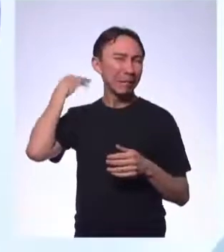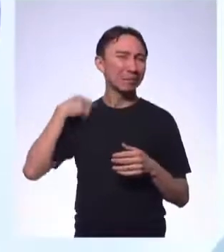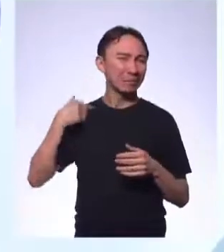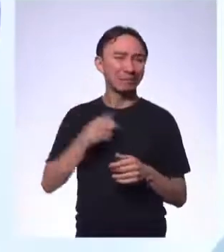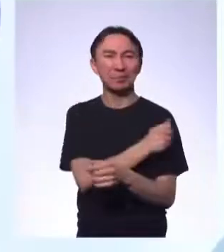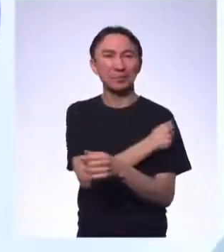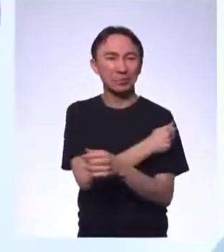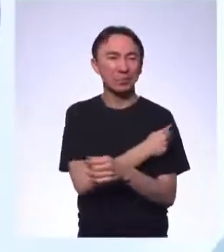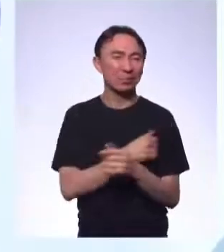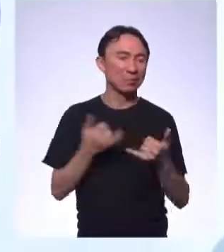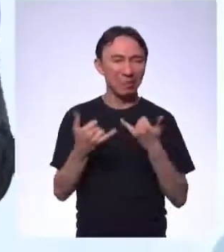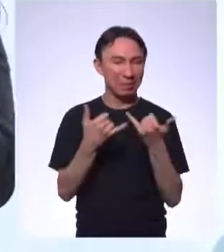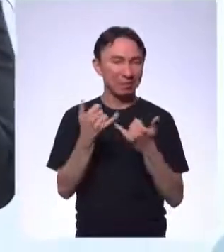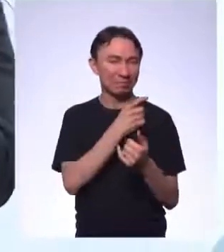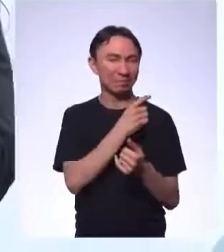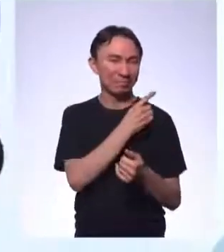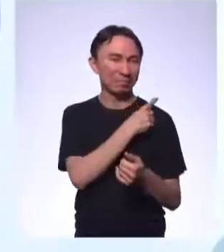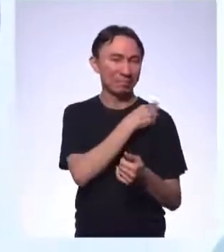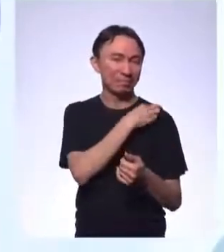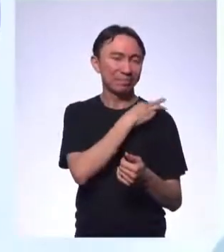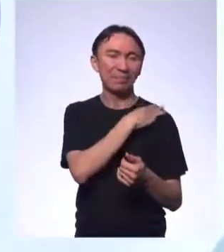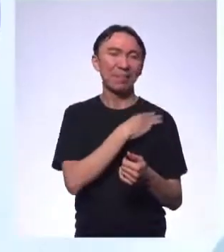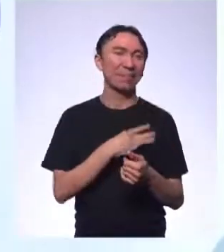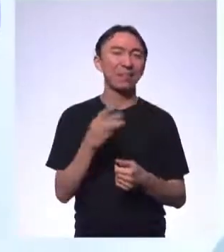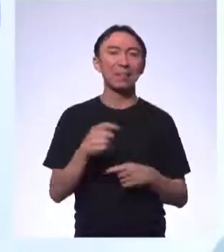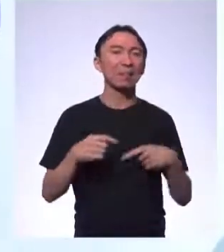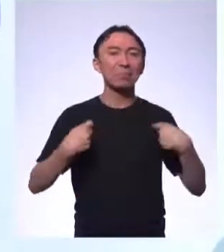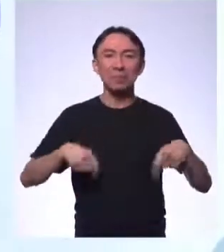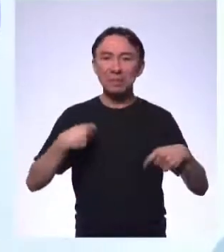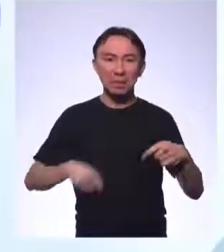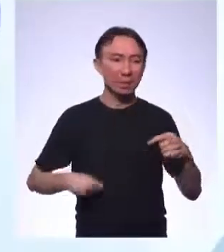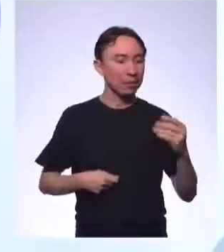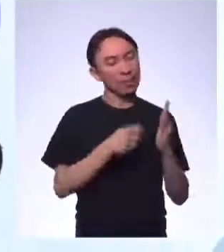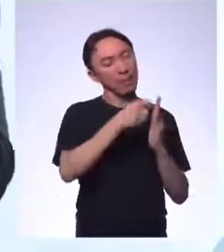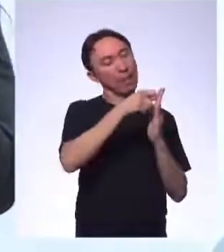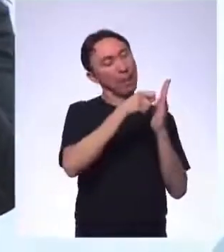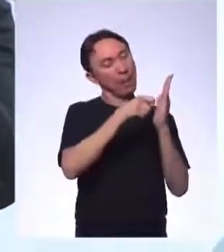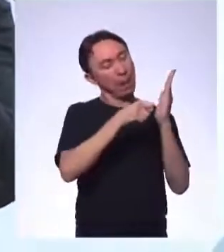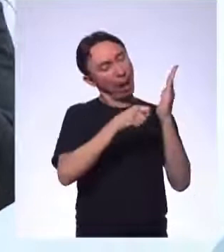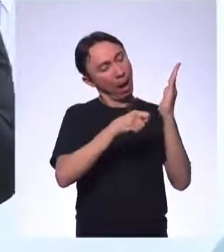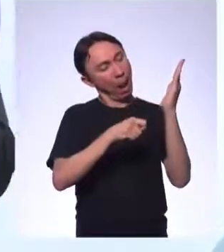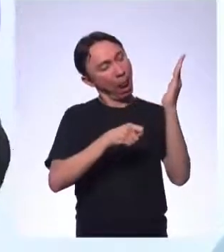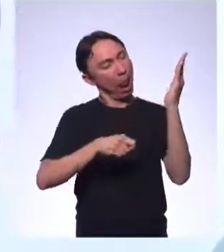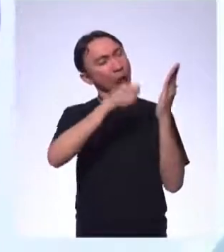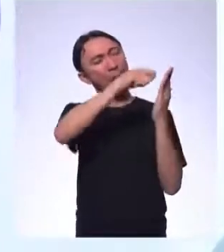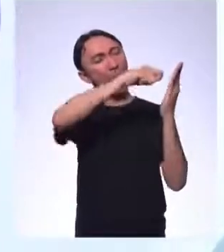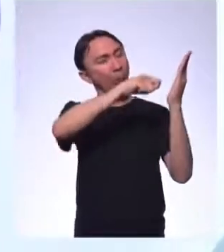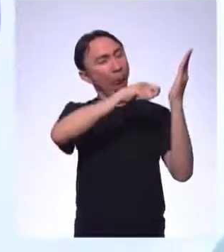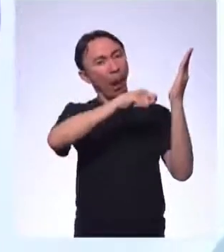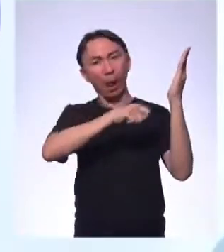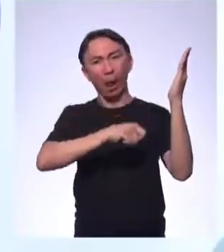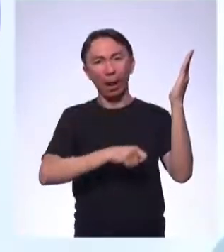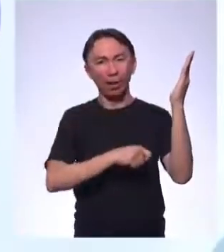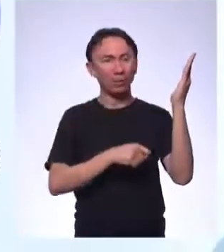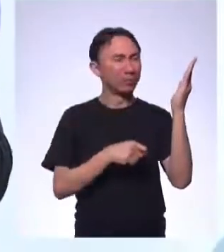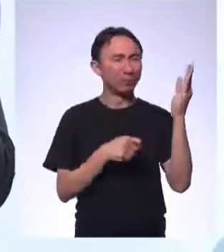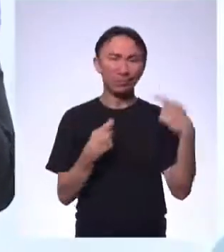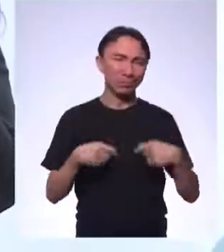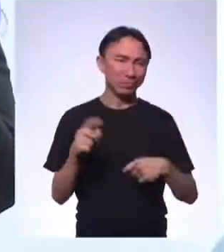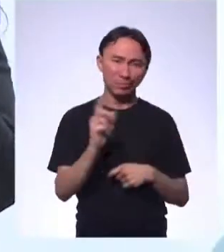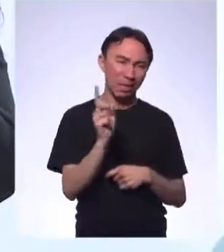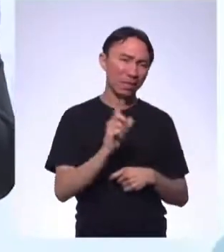né? Do ensino médio. Não precisa se escrever a escritura do Mar Morto, né, gente? Faz só um trechinho ali, né, um